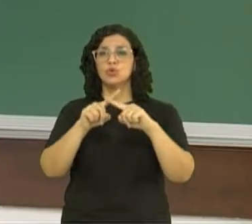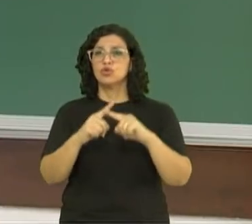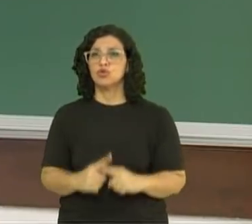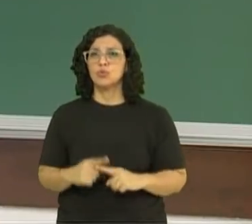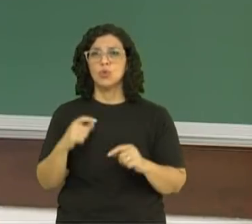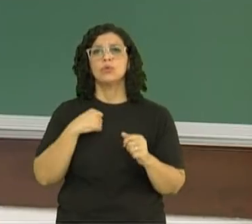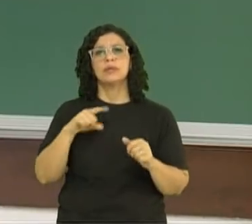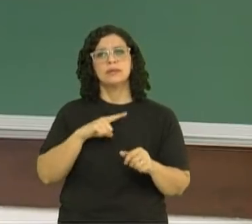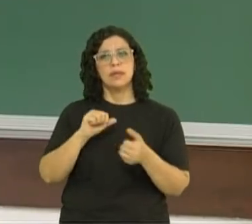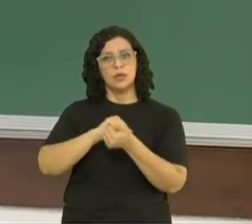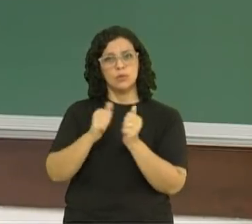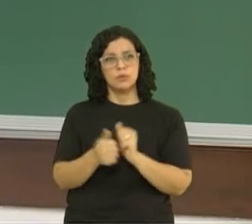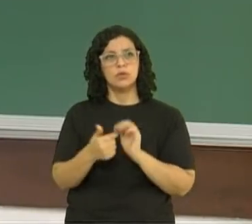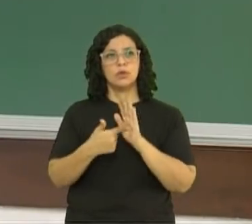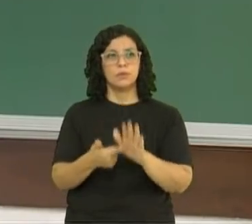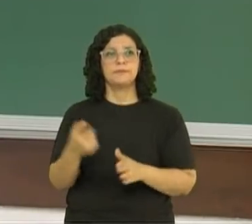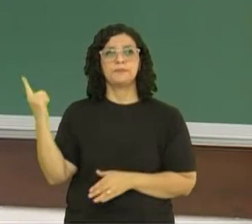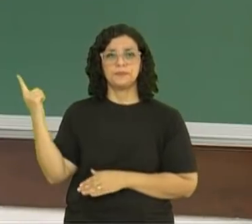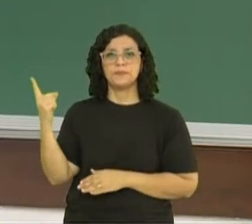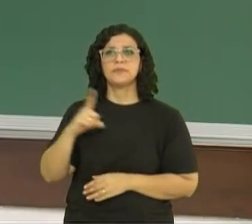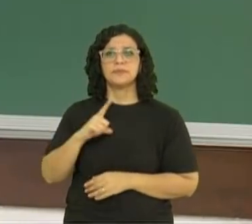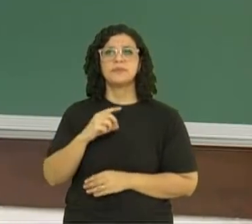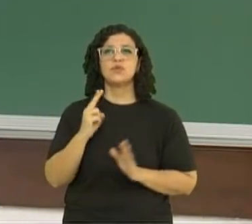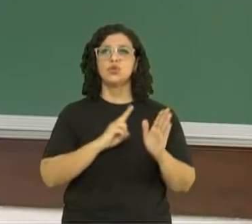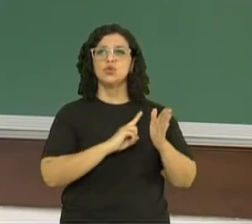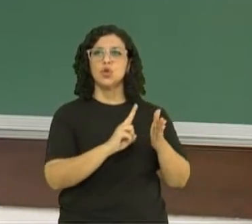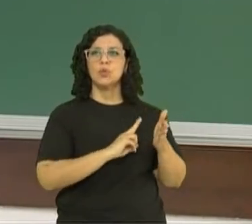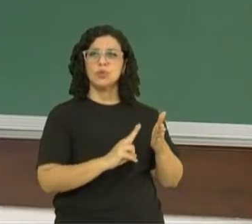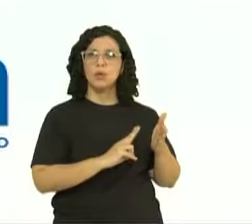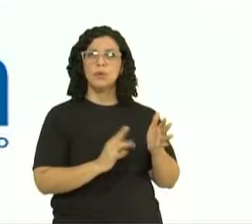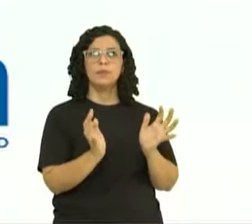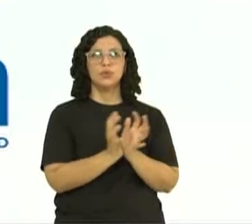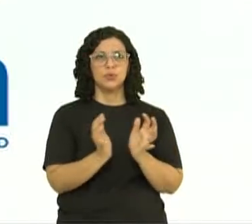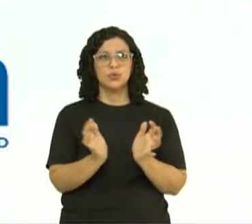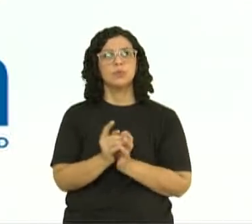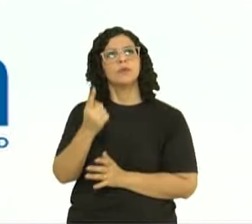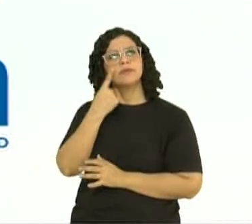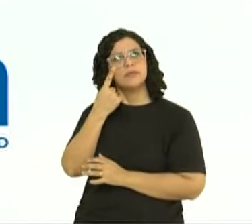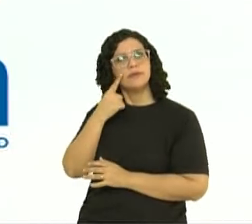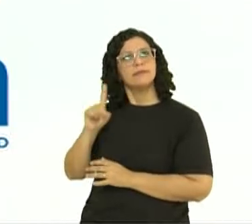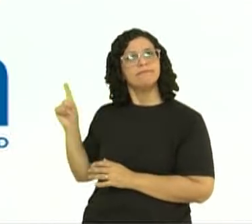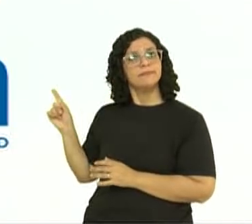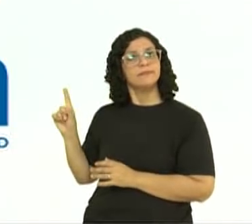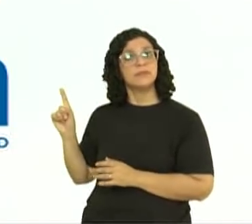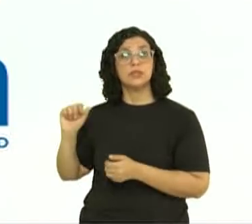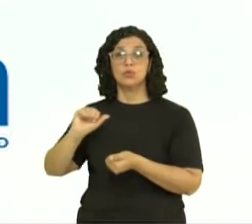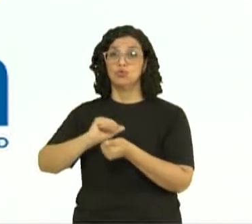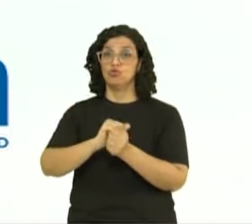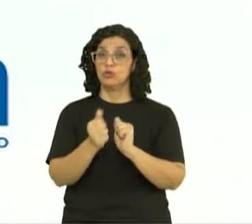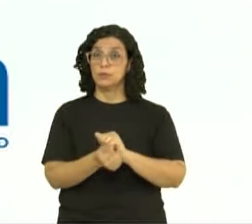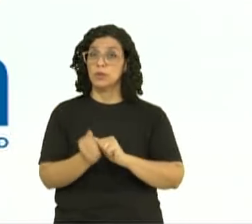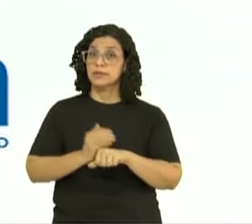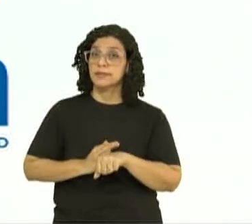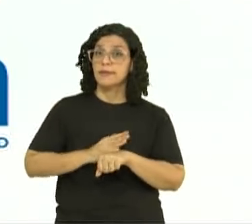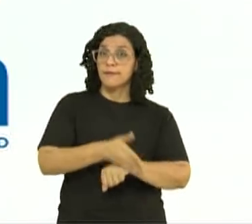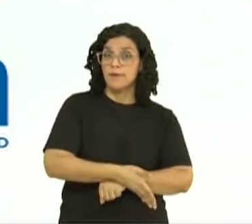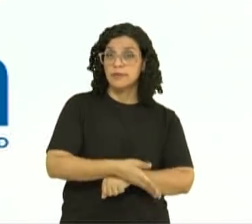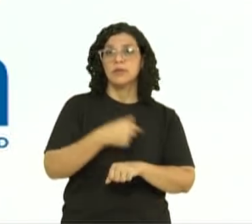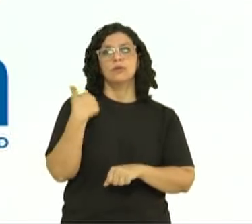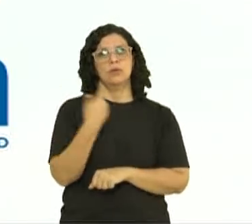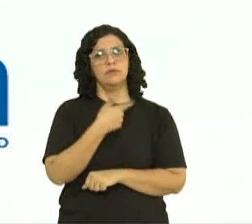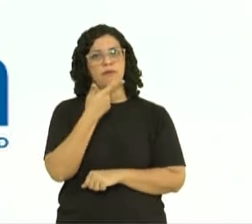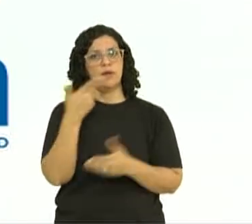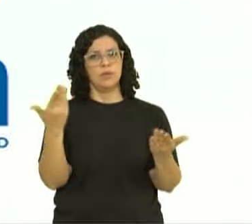desporto trazendo aqui para vocês. Então, aqui são algumas das entidades do desporto, dentro dos esportes de invasão que nós falamos, né? Então,